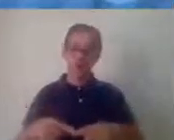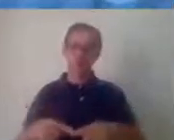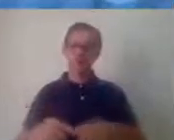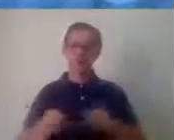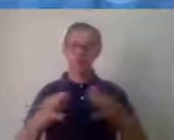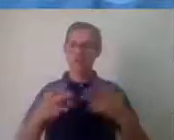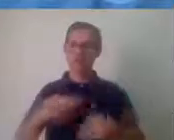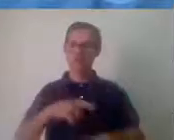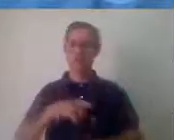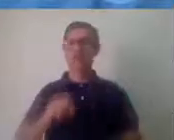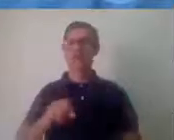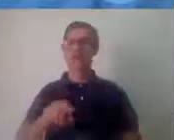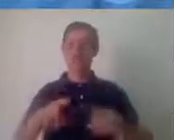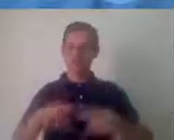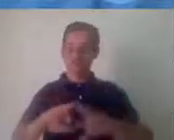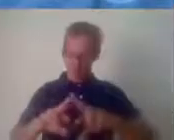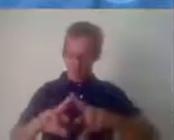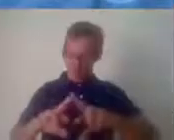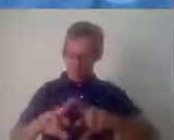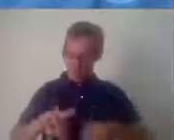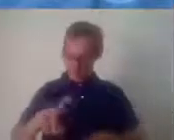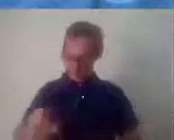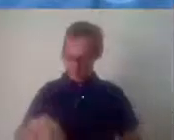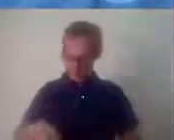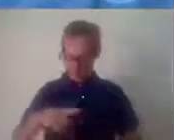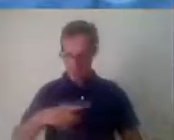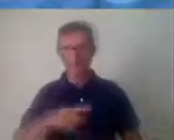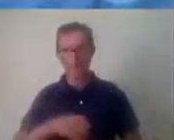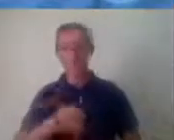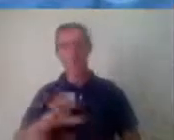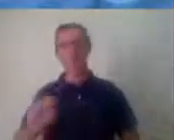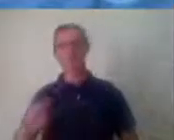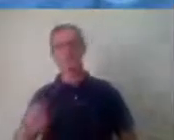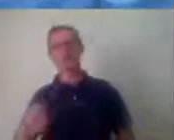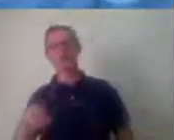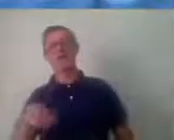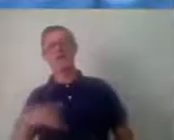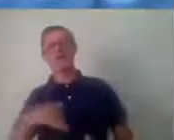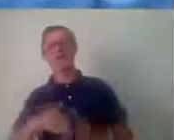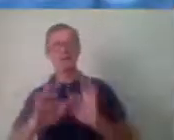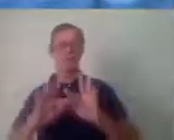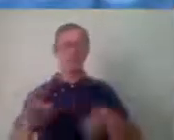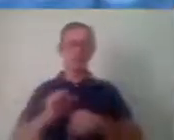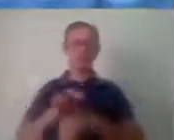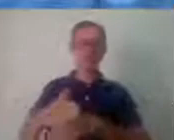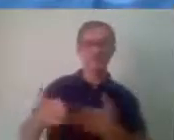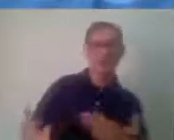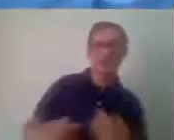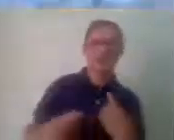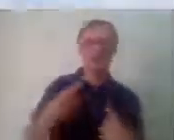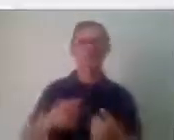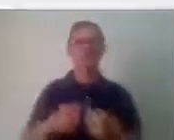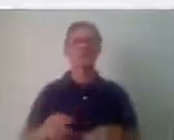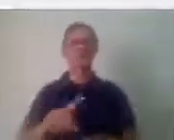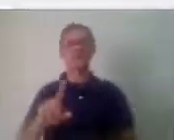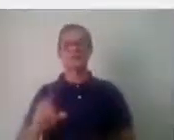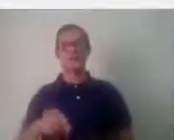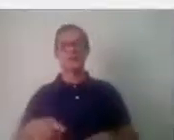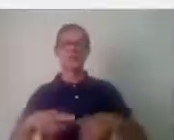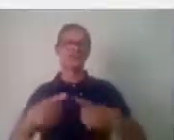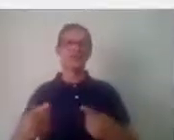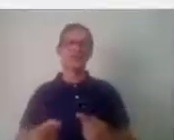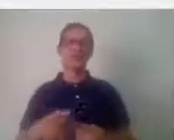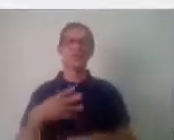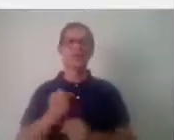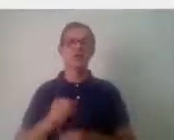Nós temos aqui que uma das variáveis ela está variando de 0 até uma função. Acompanhe no quadro qual que é essa integral.